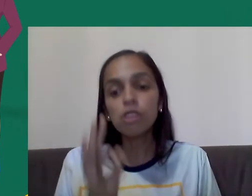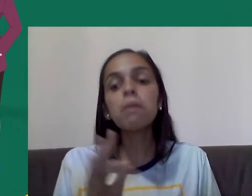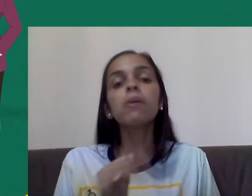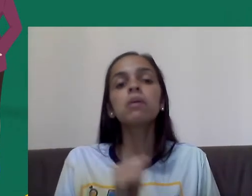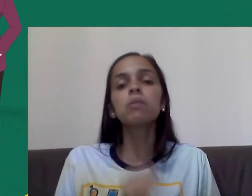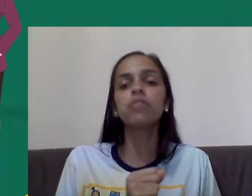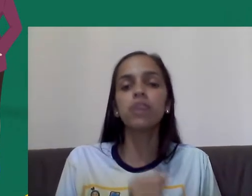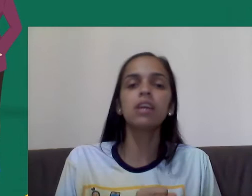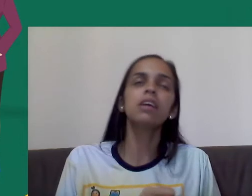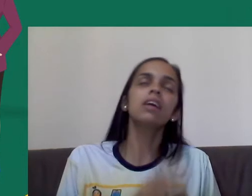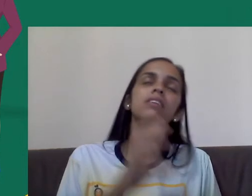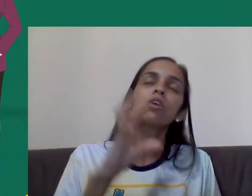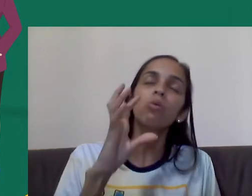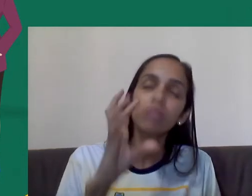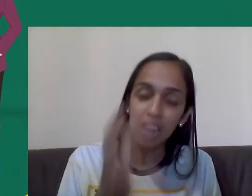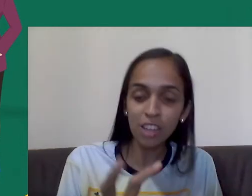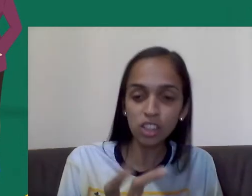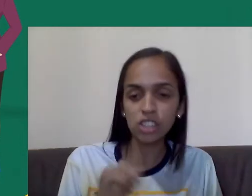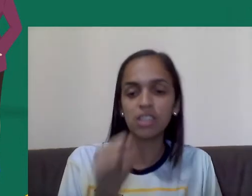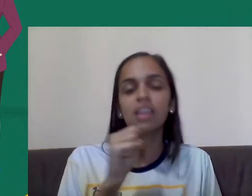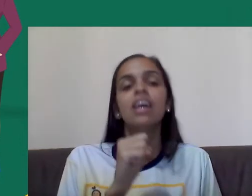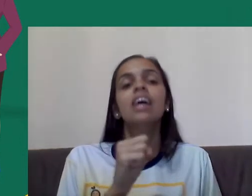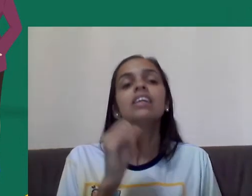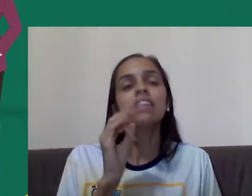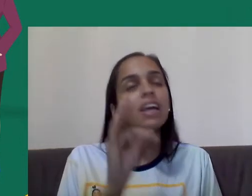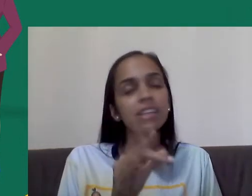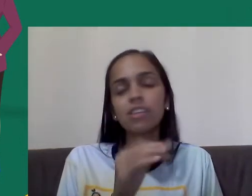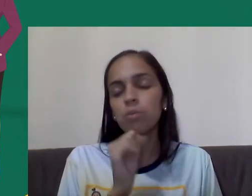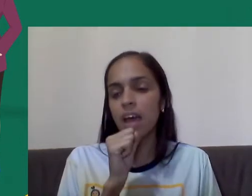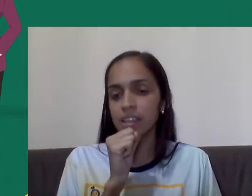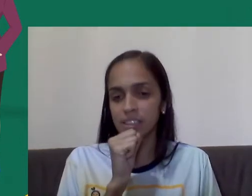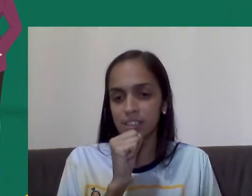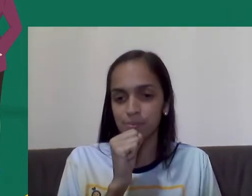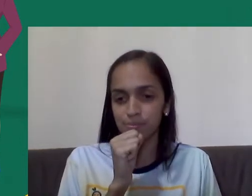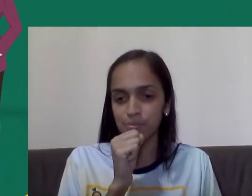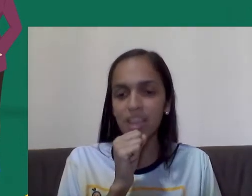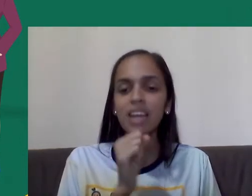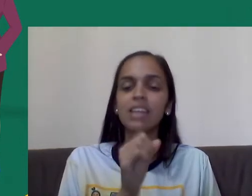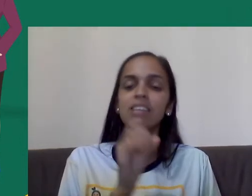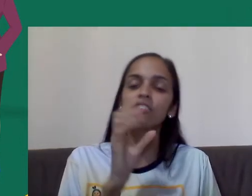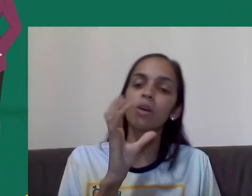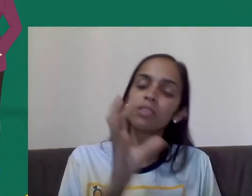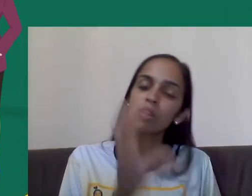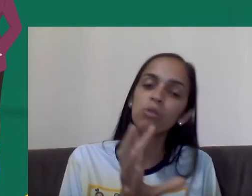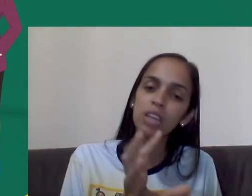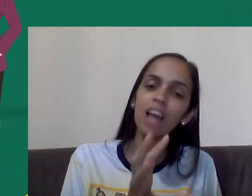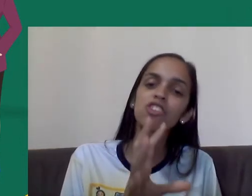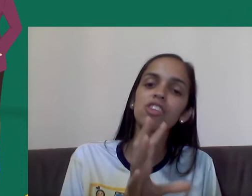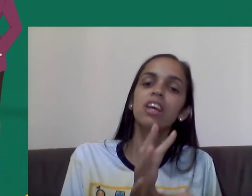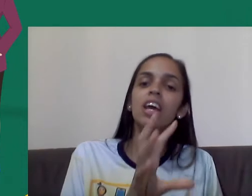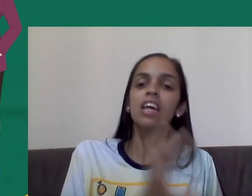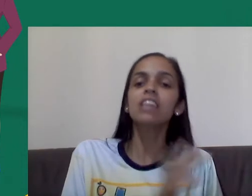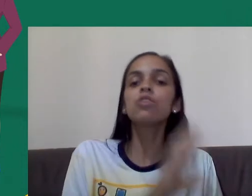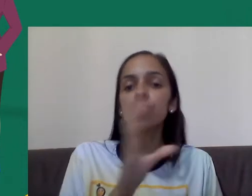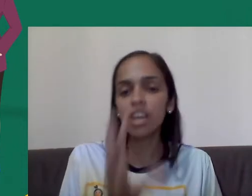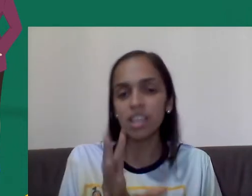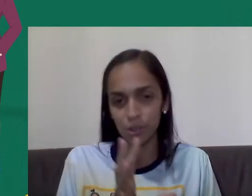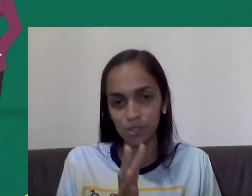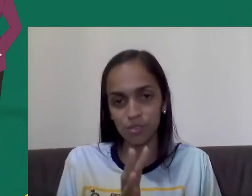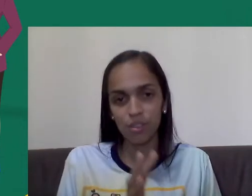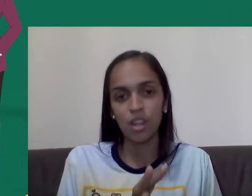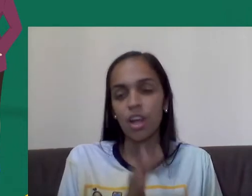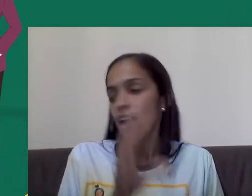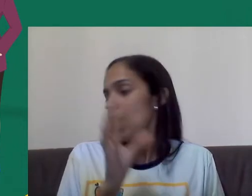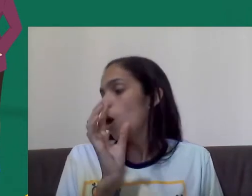Nós também podemos ver esse contraste entre as mulheres, né? Esse contraste entre os